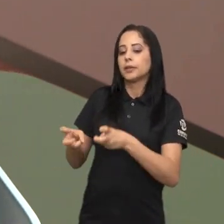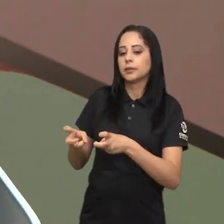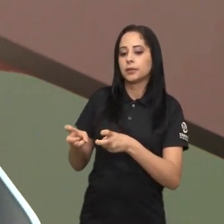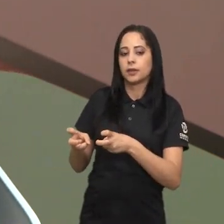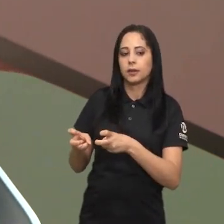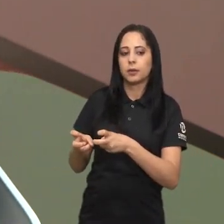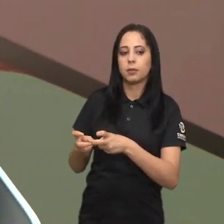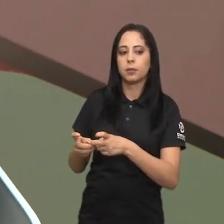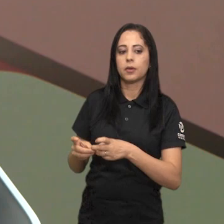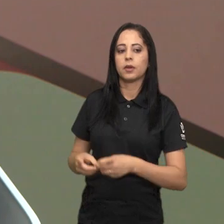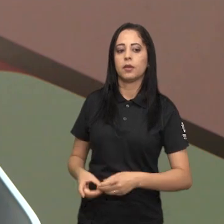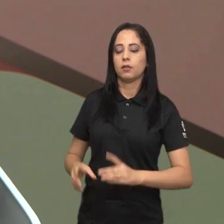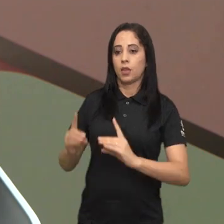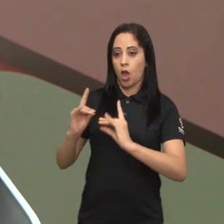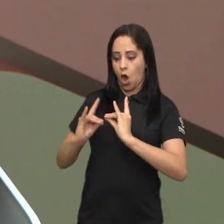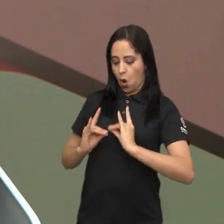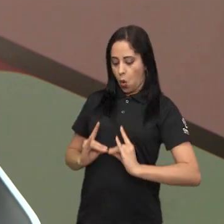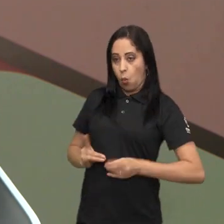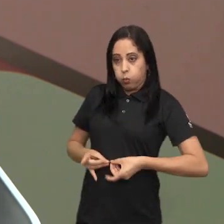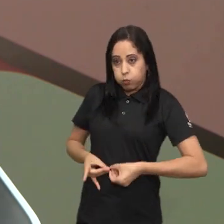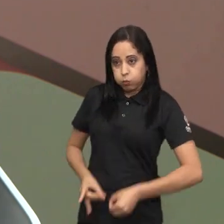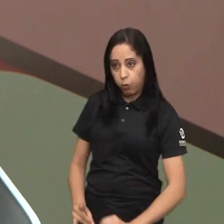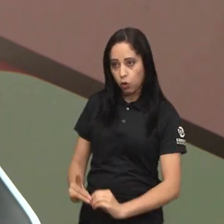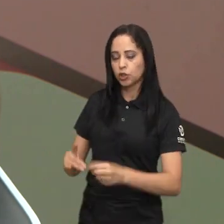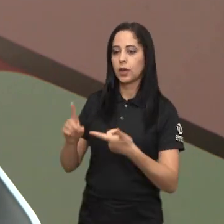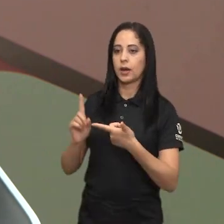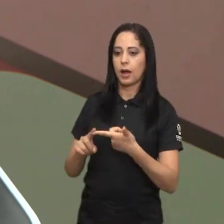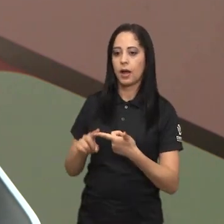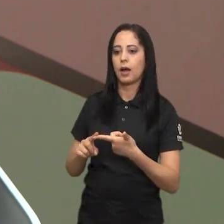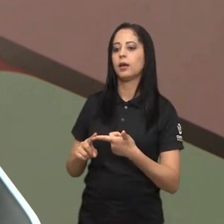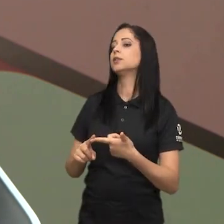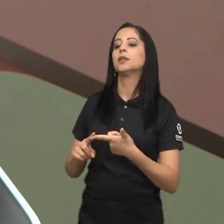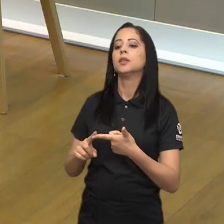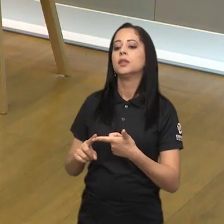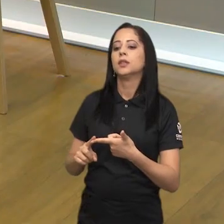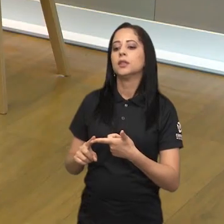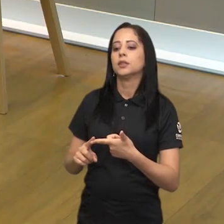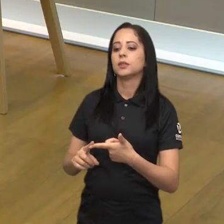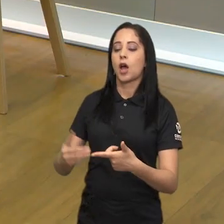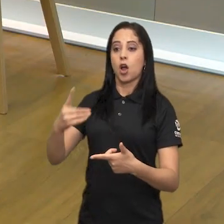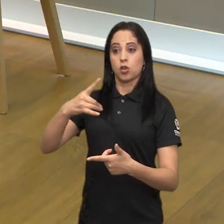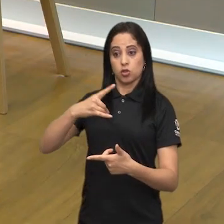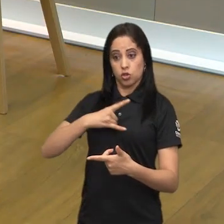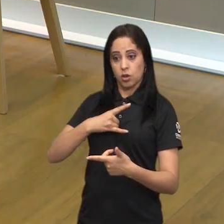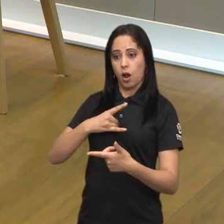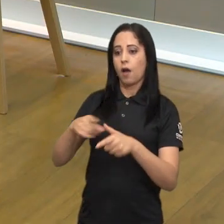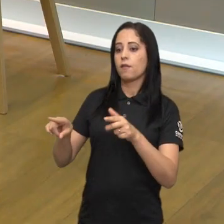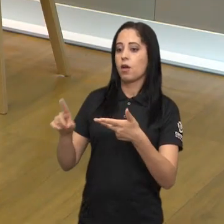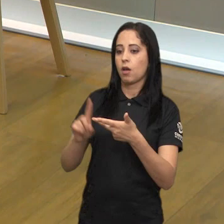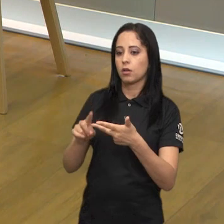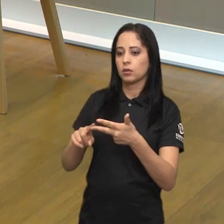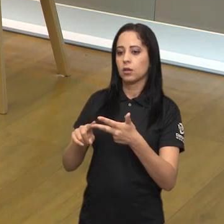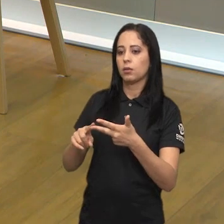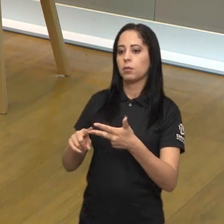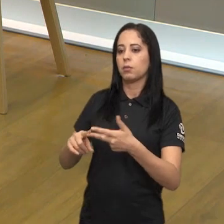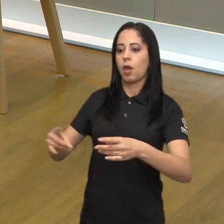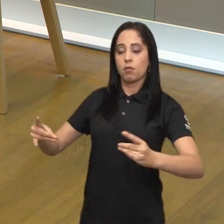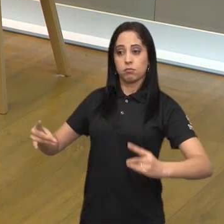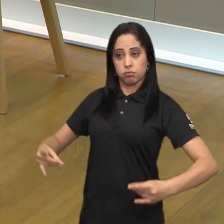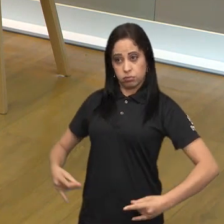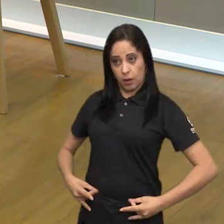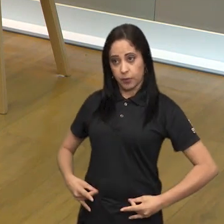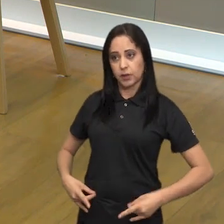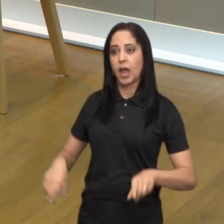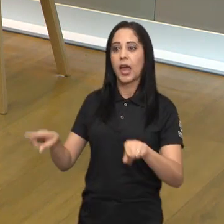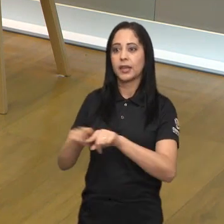do estradiol, da progesterona, da testosterona. E da hipófise, o FSH e